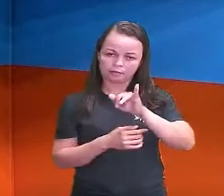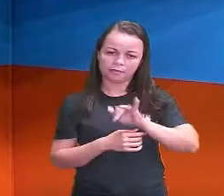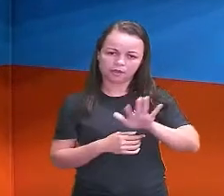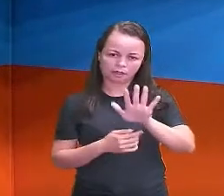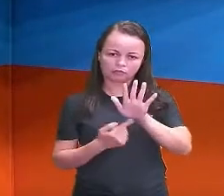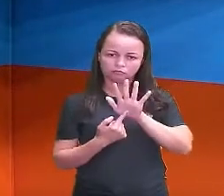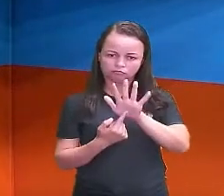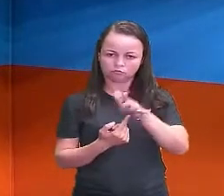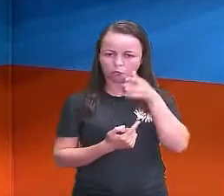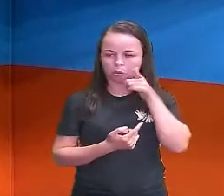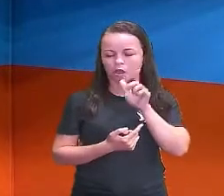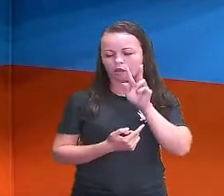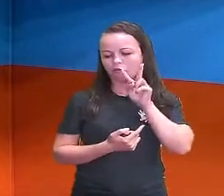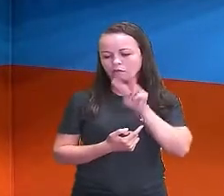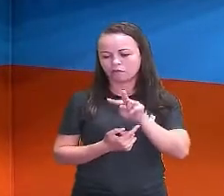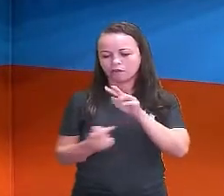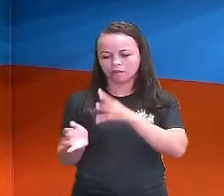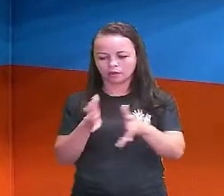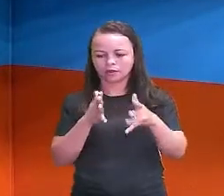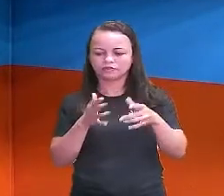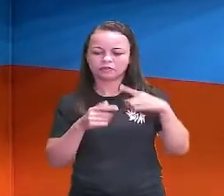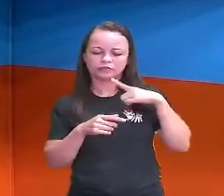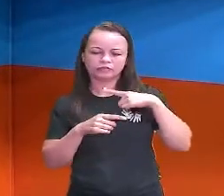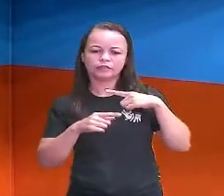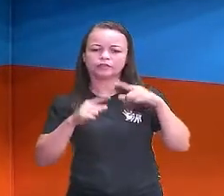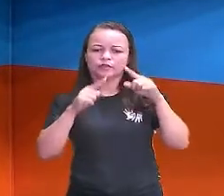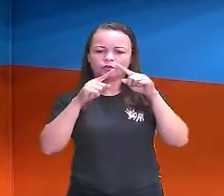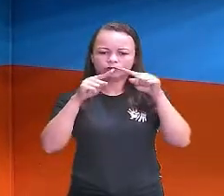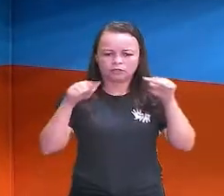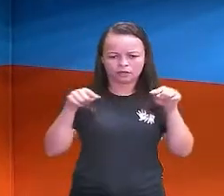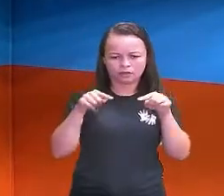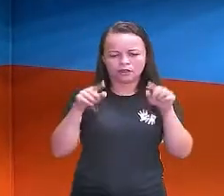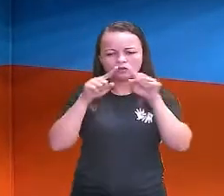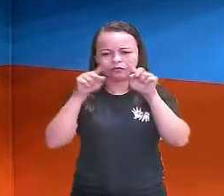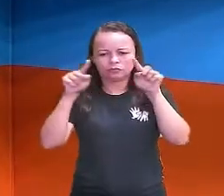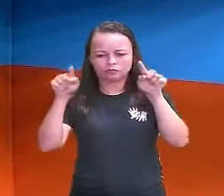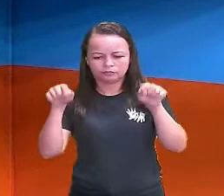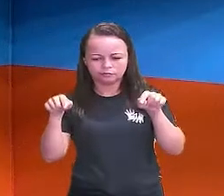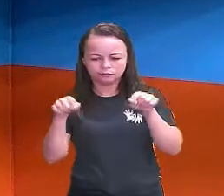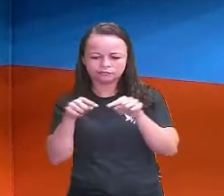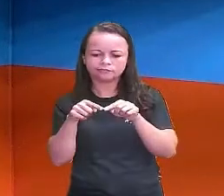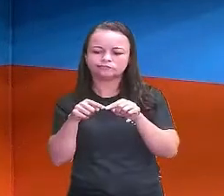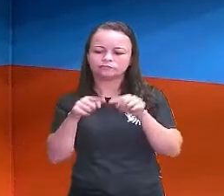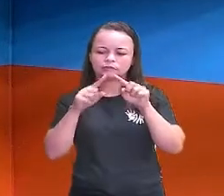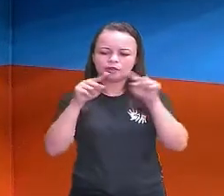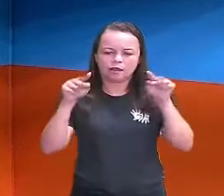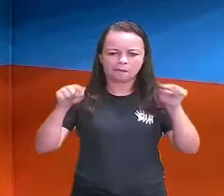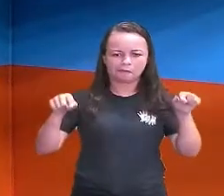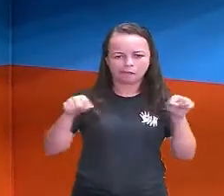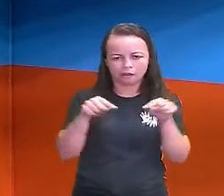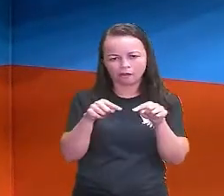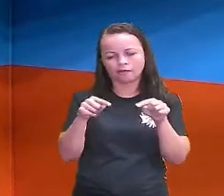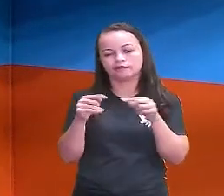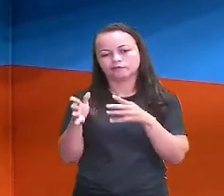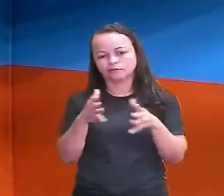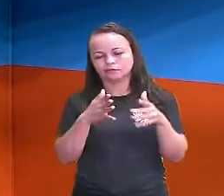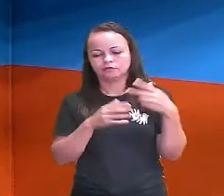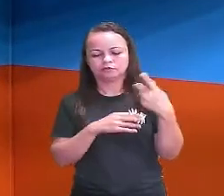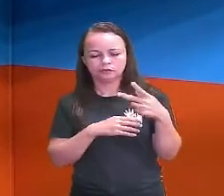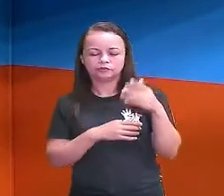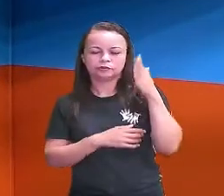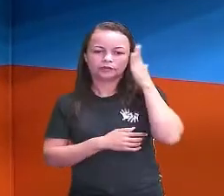ter triângulo, retângulo, círculo, trapézio. E para você entender, quando a gente fala que tem apenas